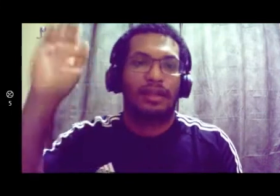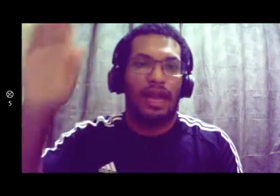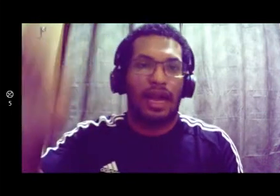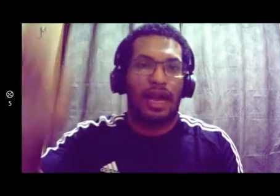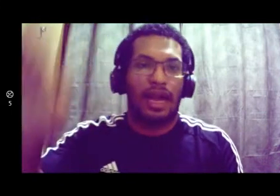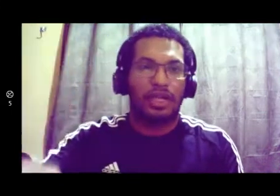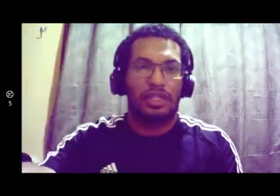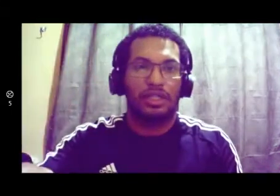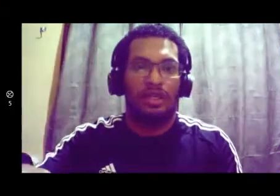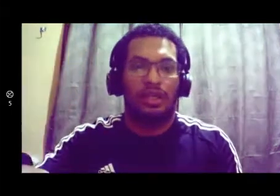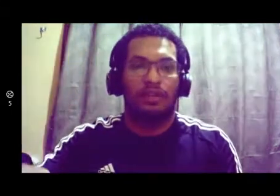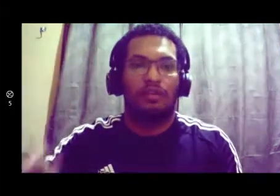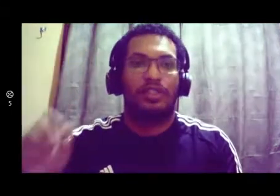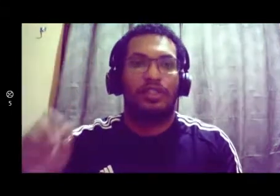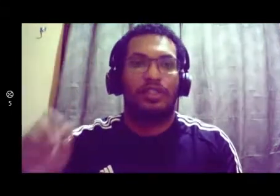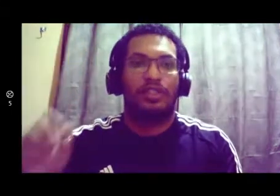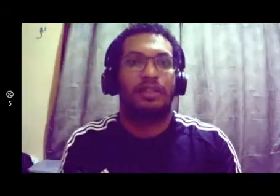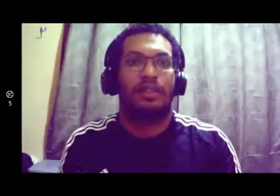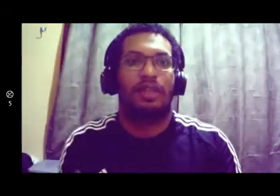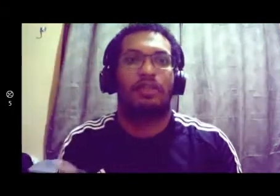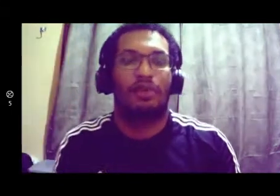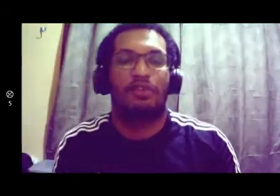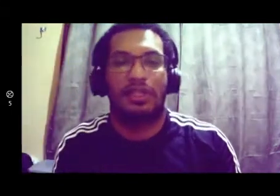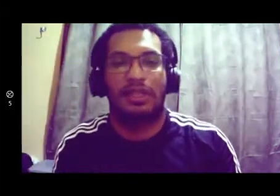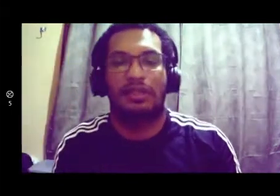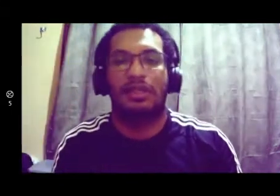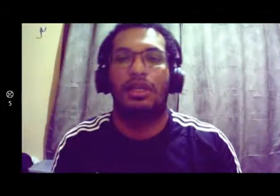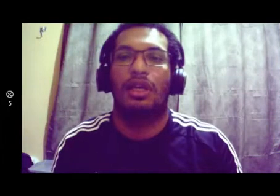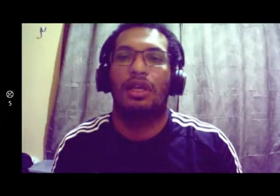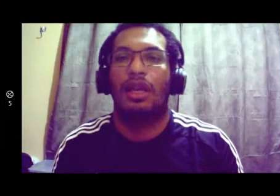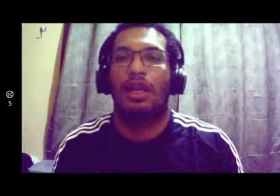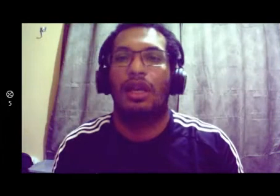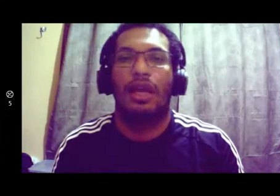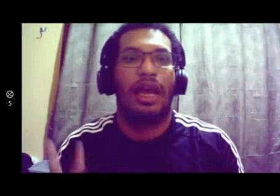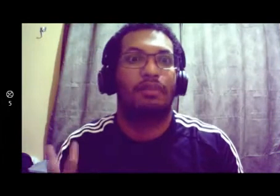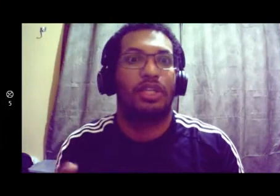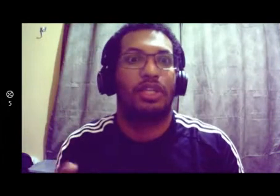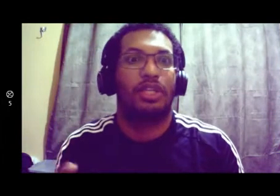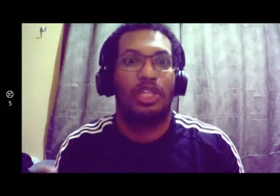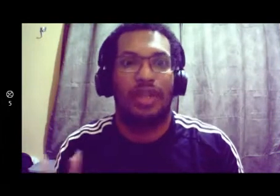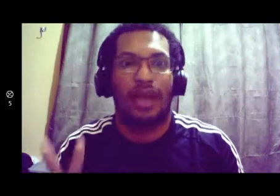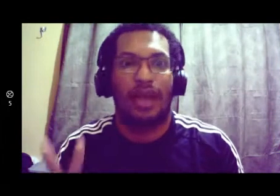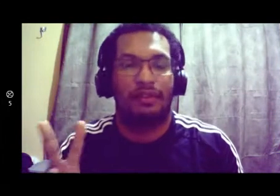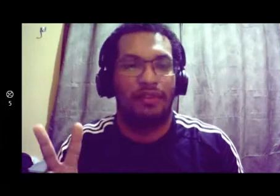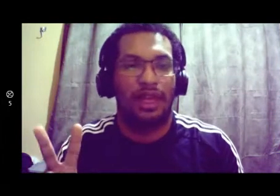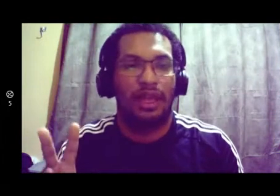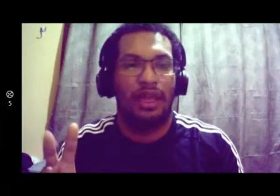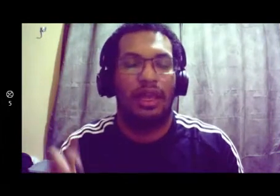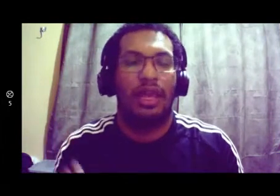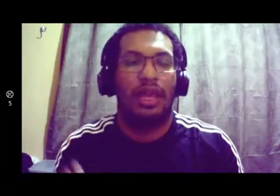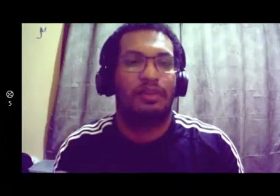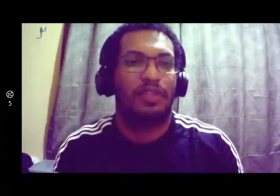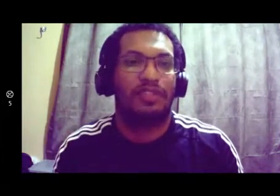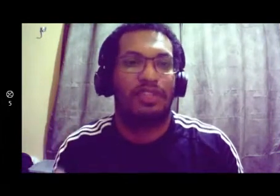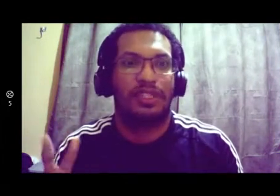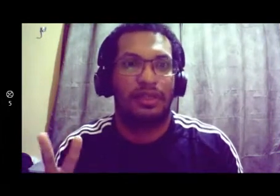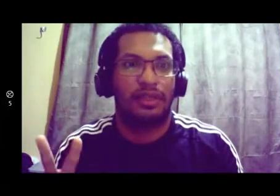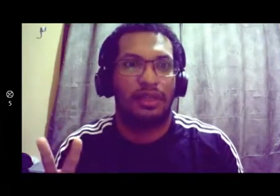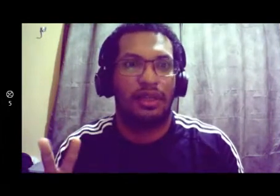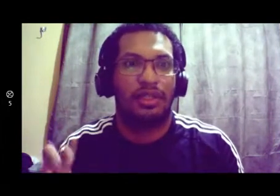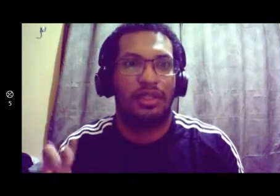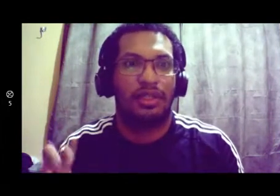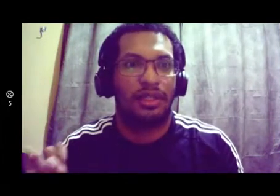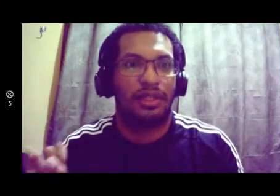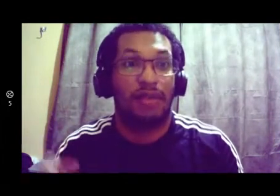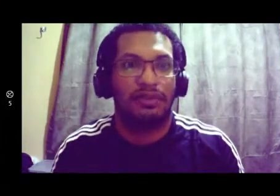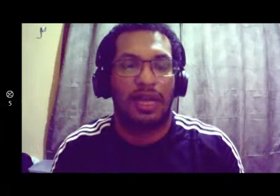da tarde, você tem visita, aí você pode fazer assim, né? E você pode digitar, né? Ver, aí você pode fazer a visita,